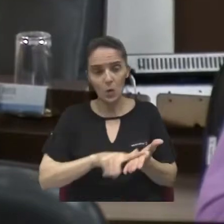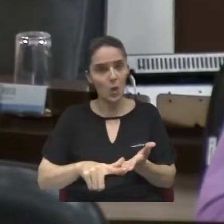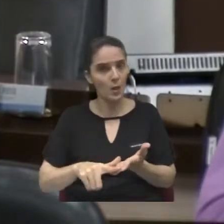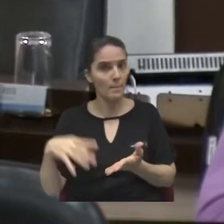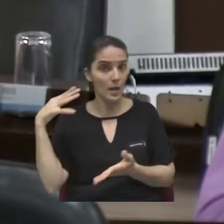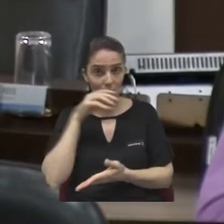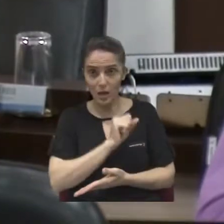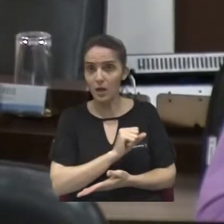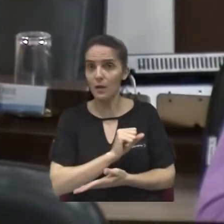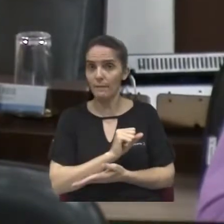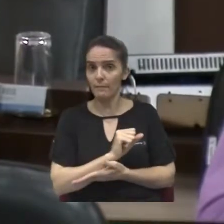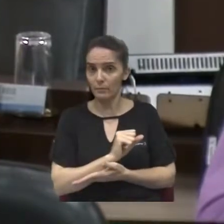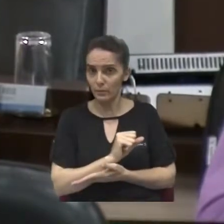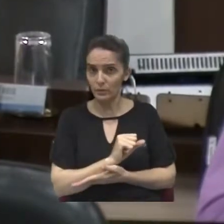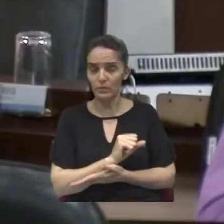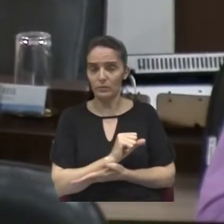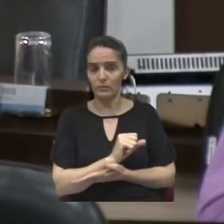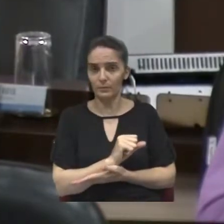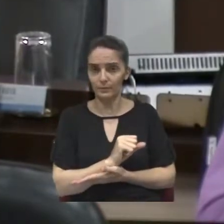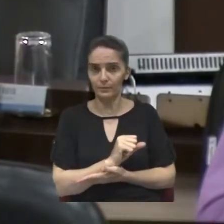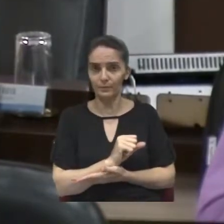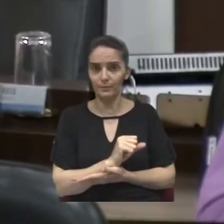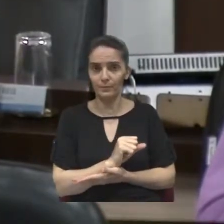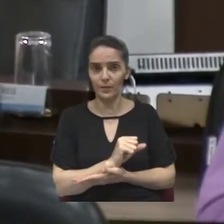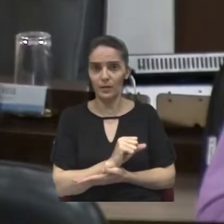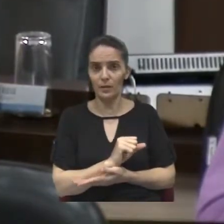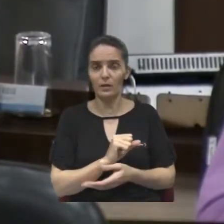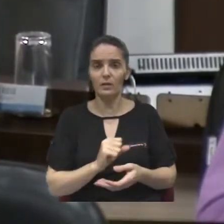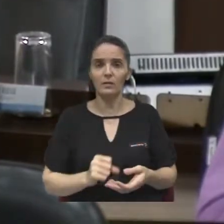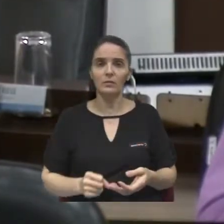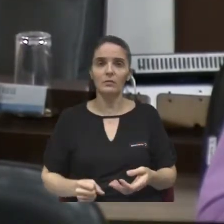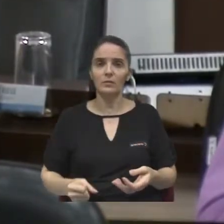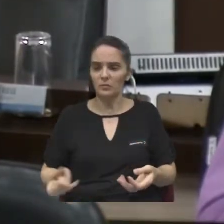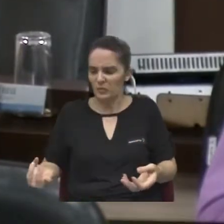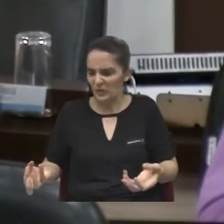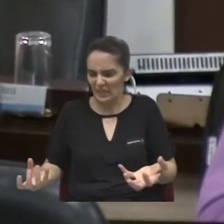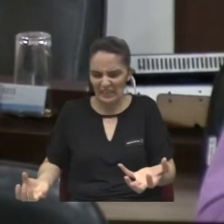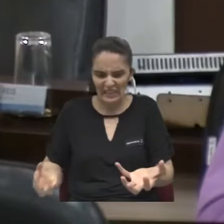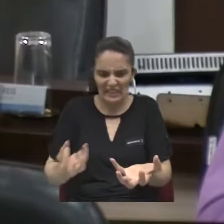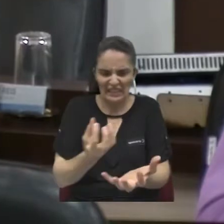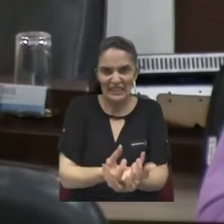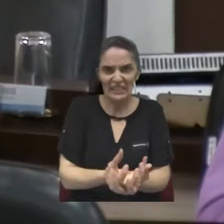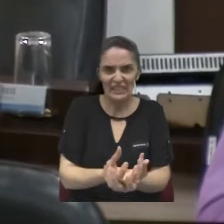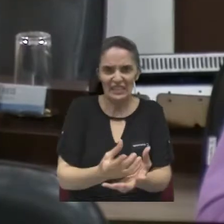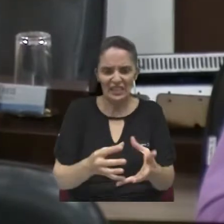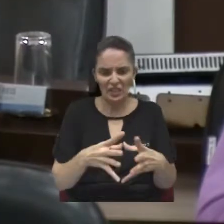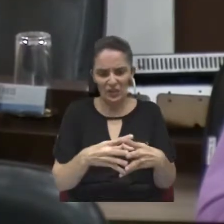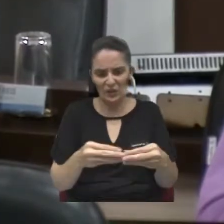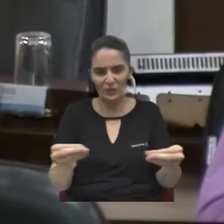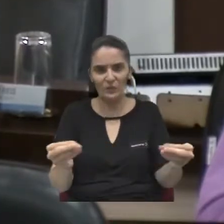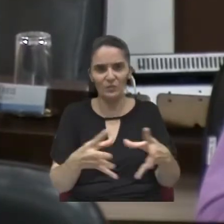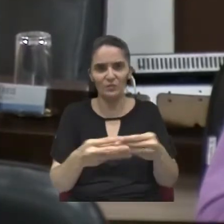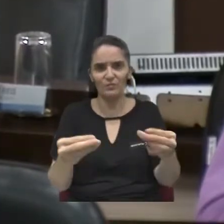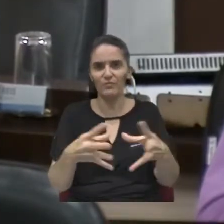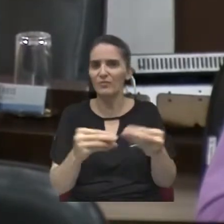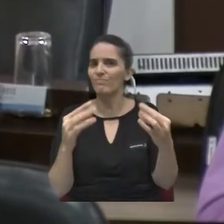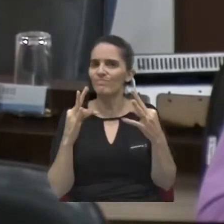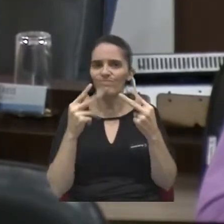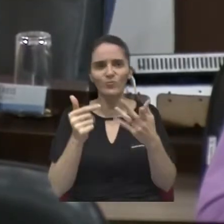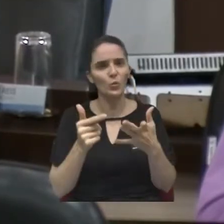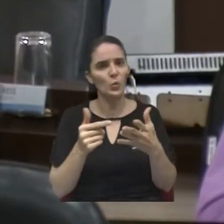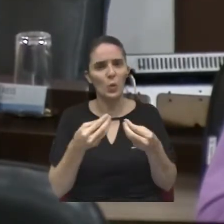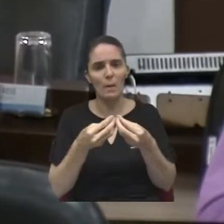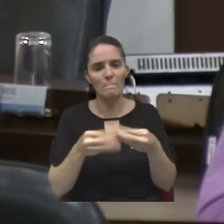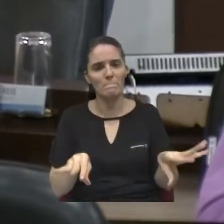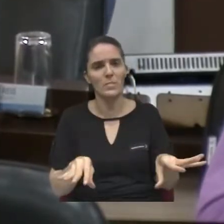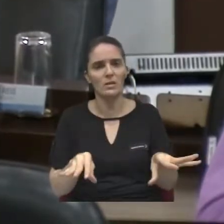grama e o mato do jeito que está, as baquiaras do jeito que estão, nós vamos perder todo o gramado que nós temos hoje